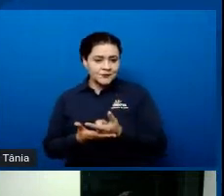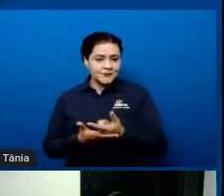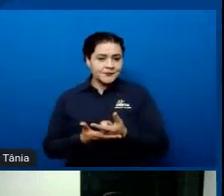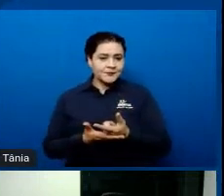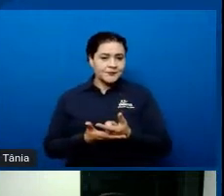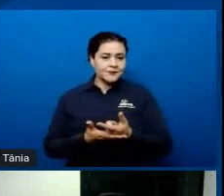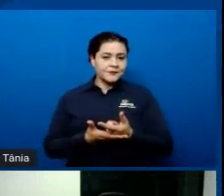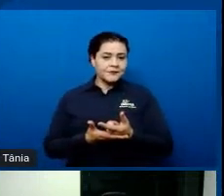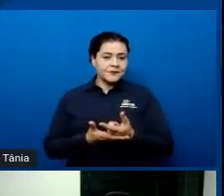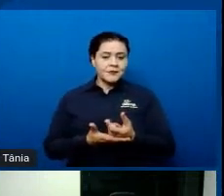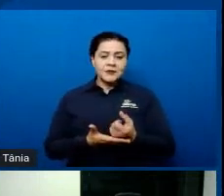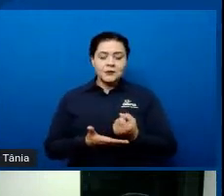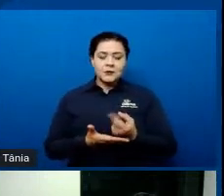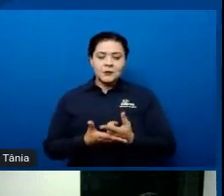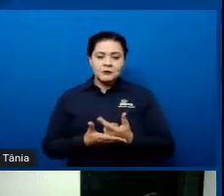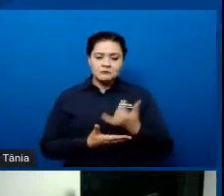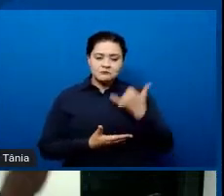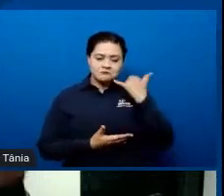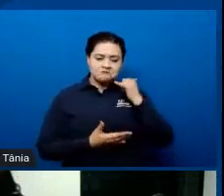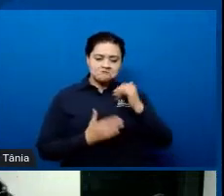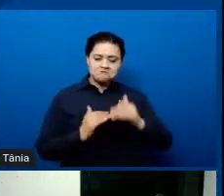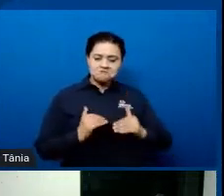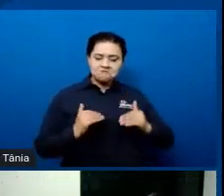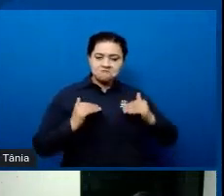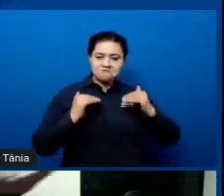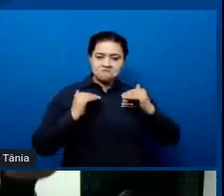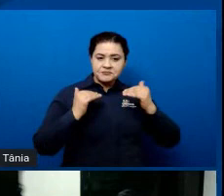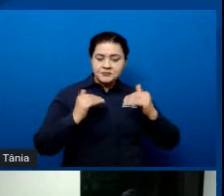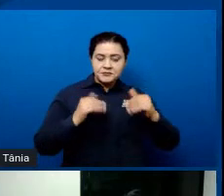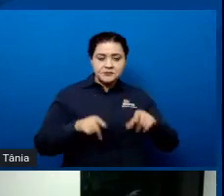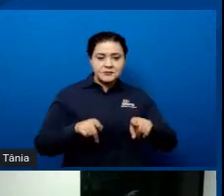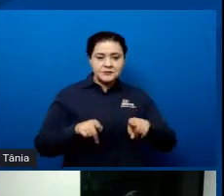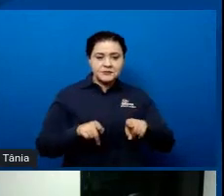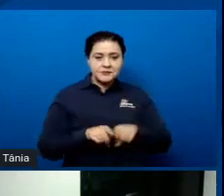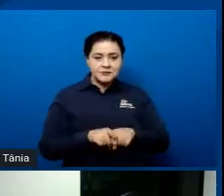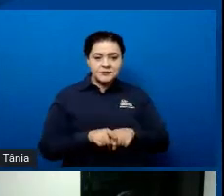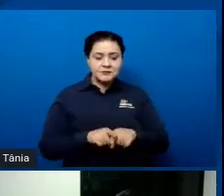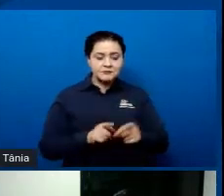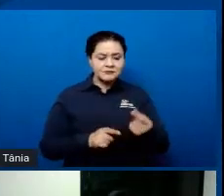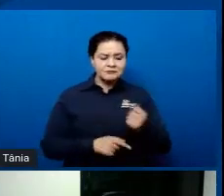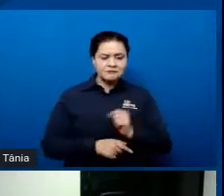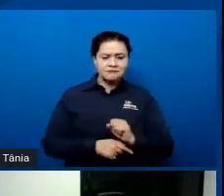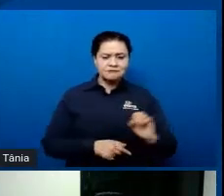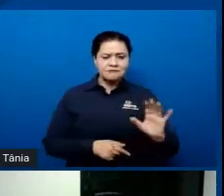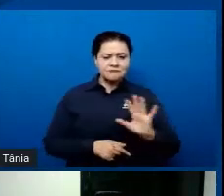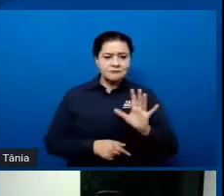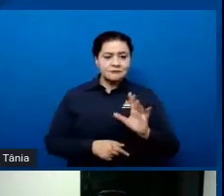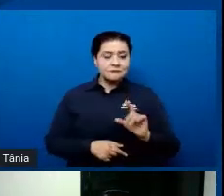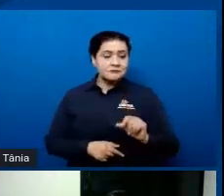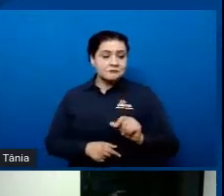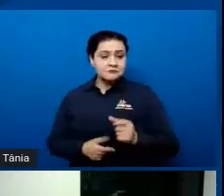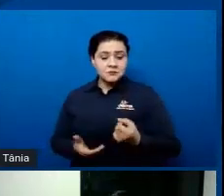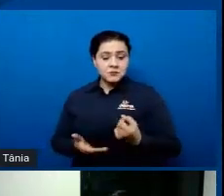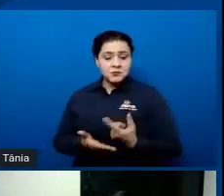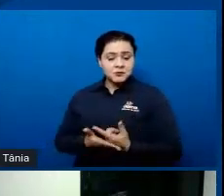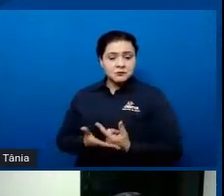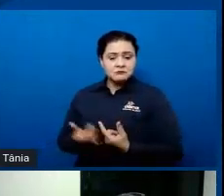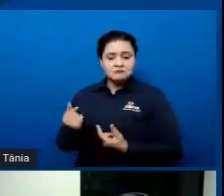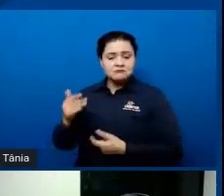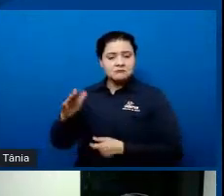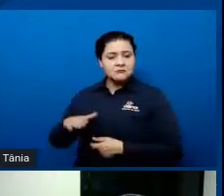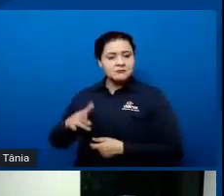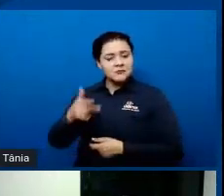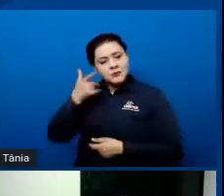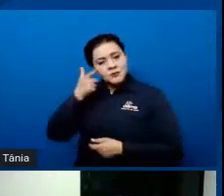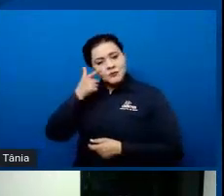um super smartphone, né, a gente não ficar lá gastar horrores de reais. A gente compra um no preço muito acessível, consegue desenvolver